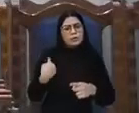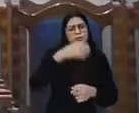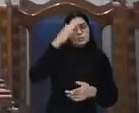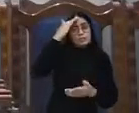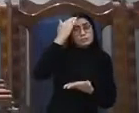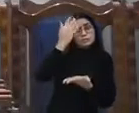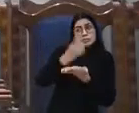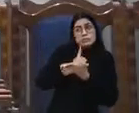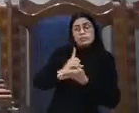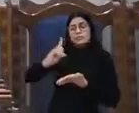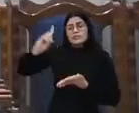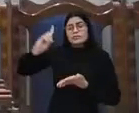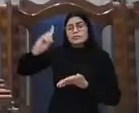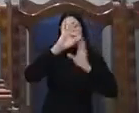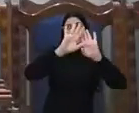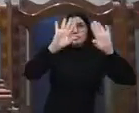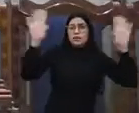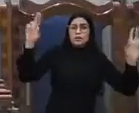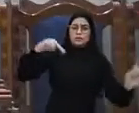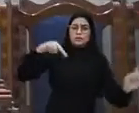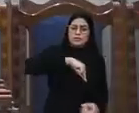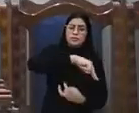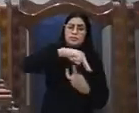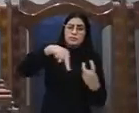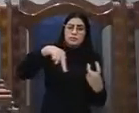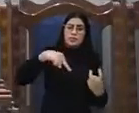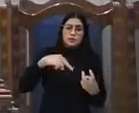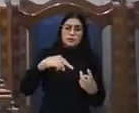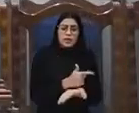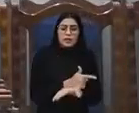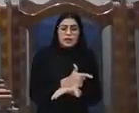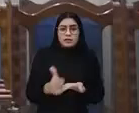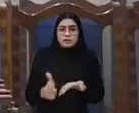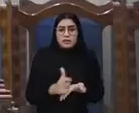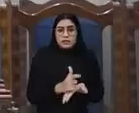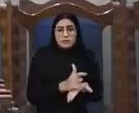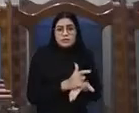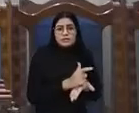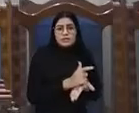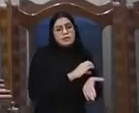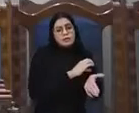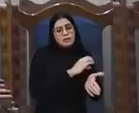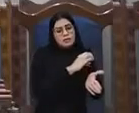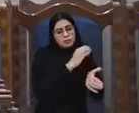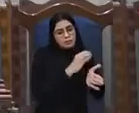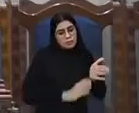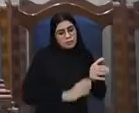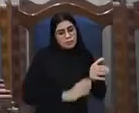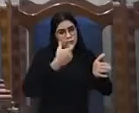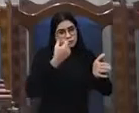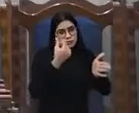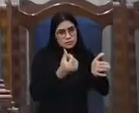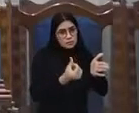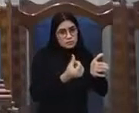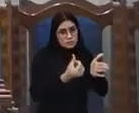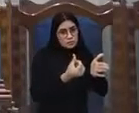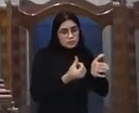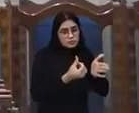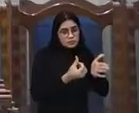Aleluia. Glória a Deus. Ele criou o homem. Está lá em Gênesis 1:26, façamos o homem à nossa